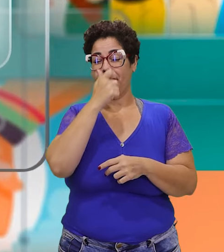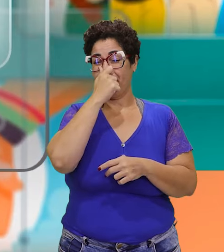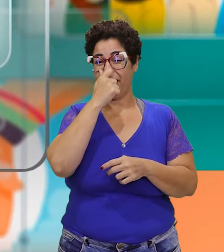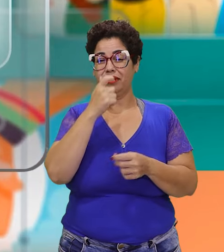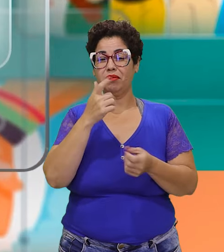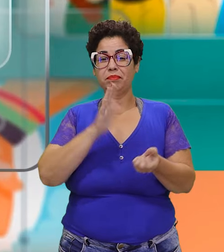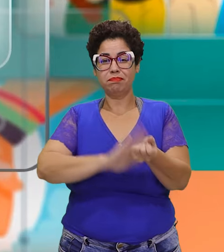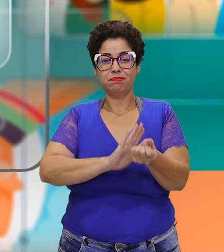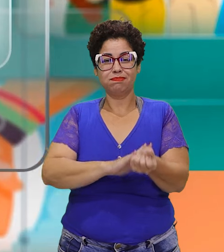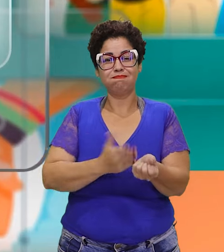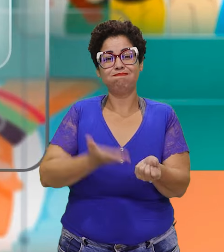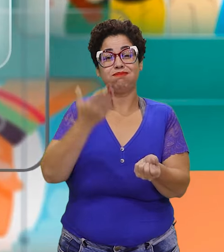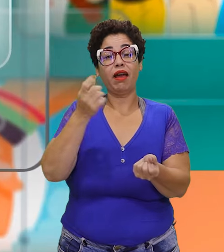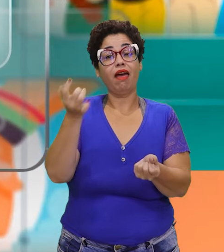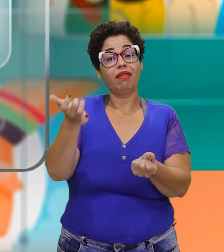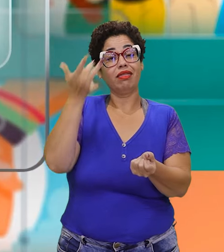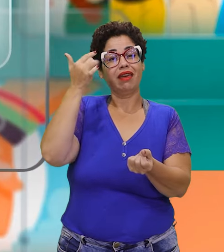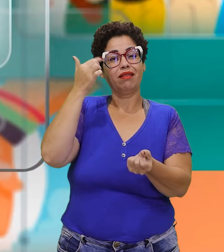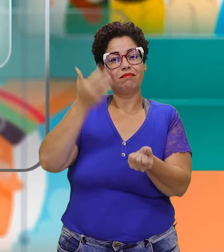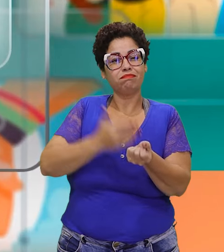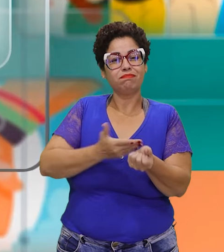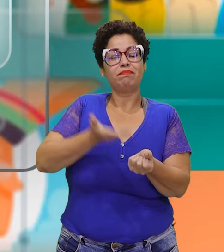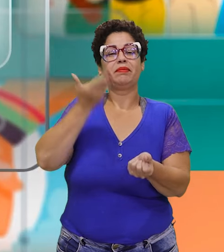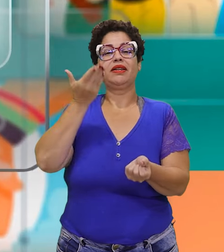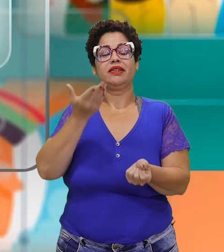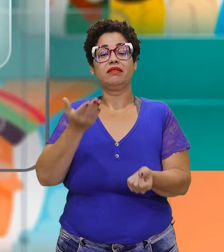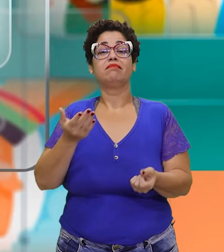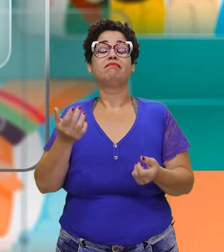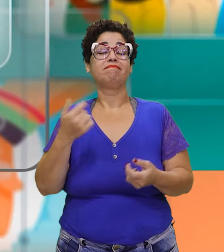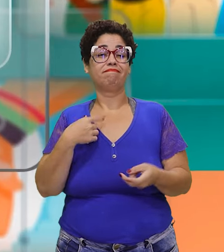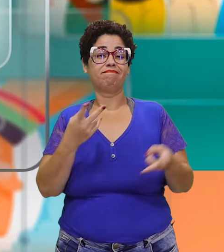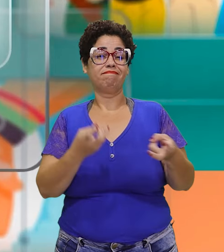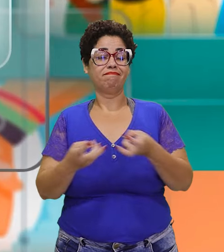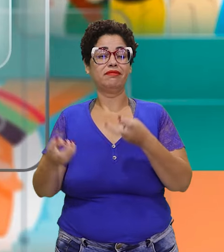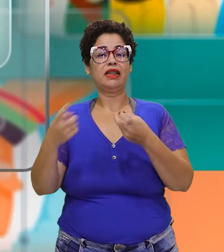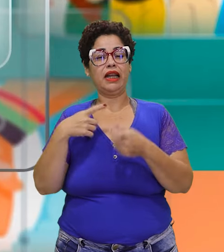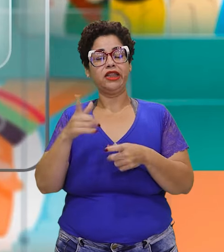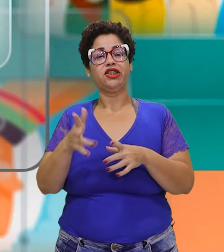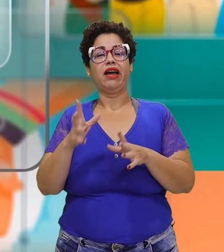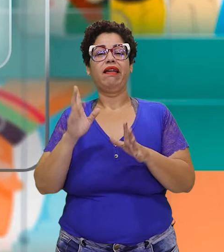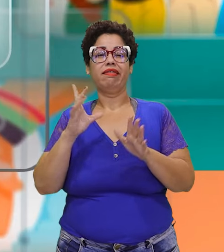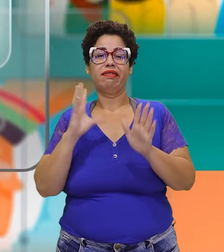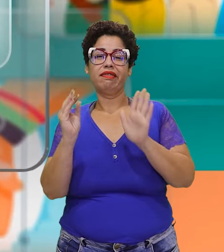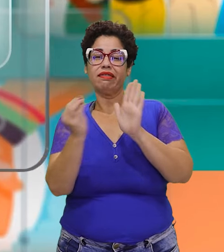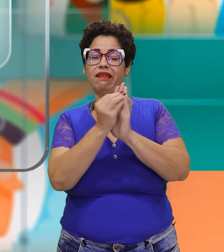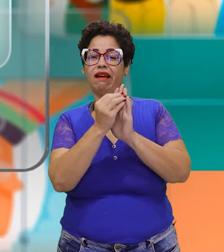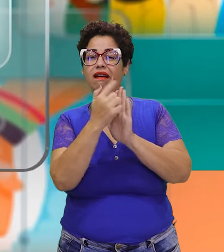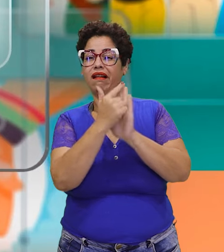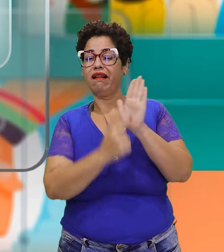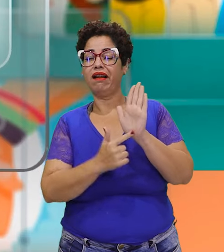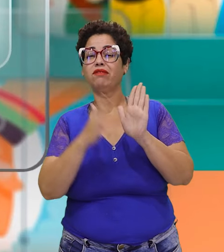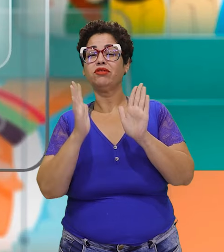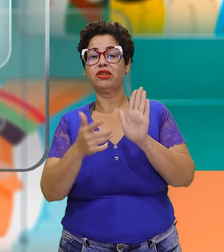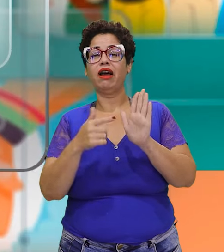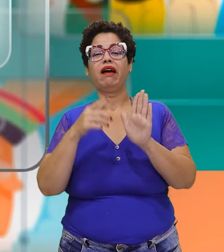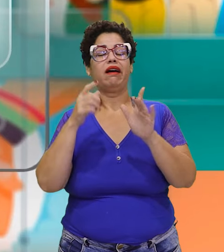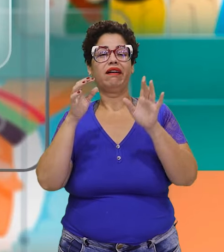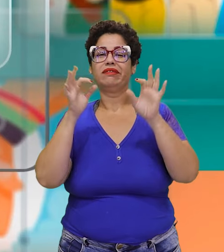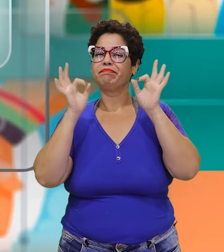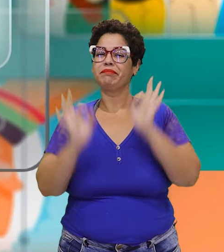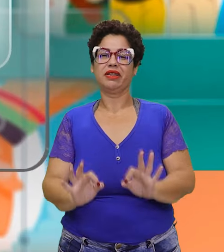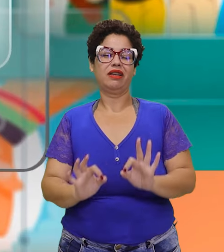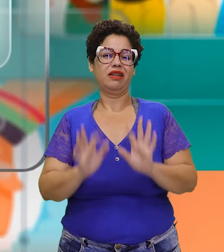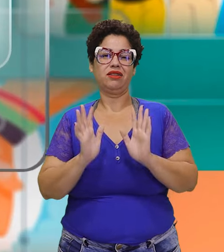pressão ocular e eu brinco que o glaucoma ele vem com o diagnóstico e o diagnóstico dele